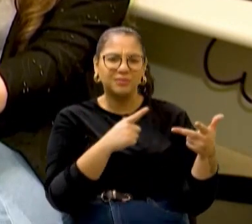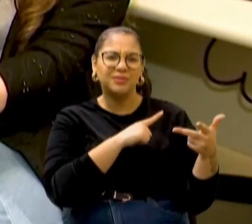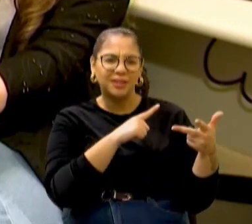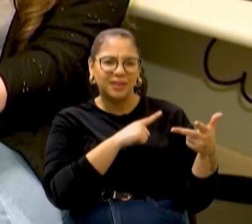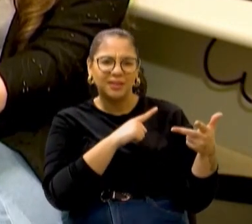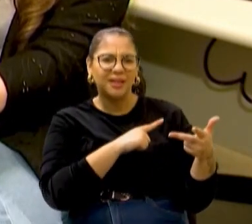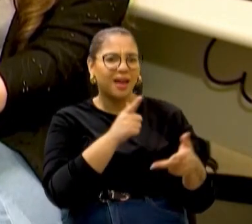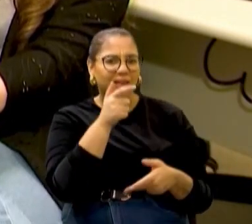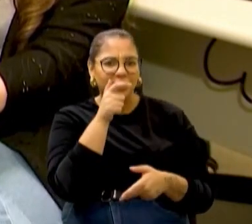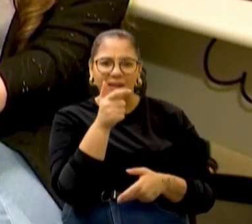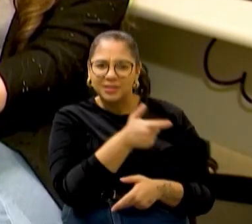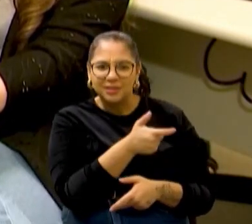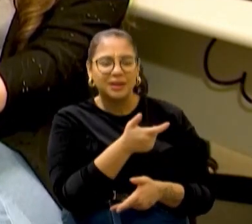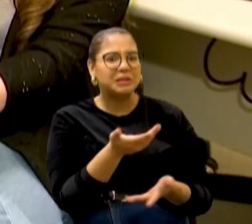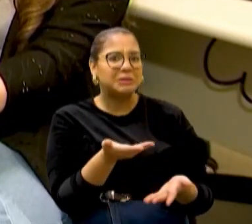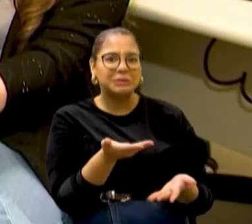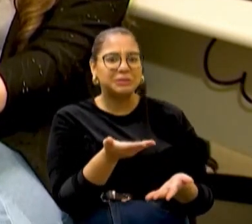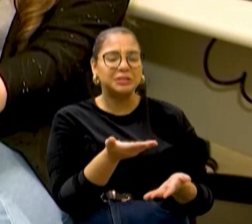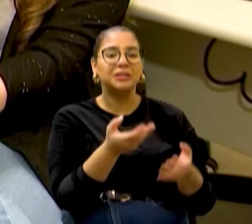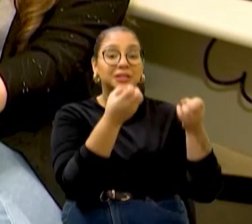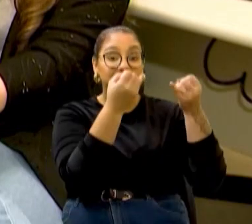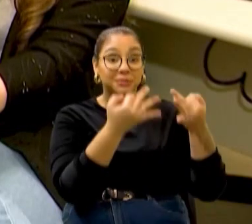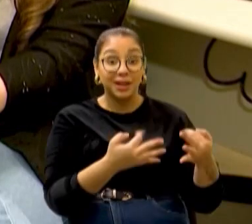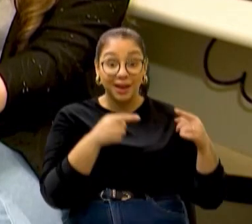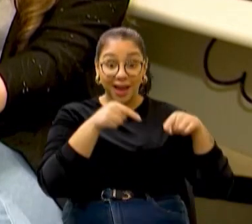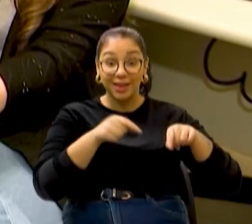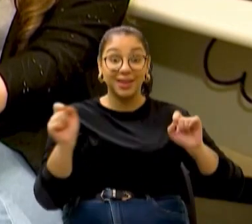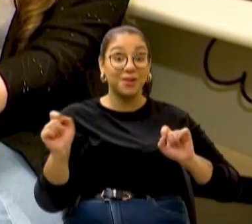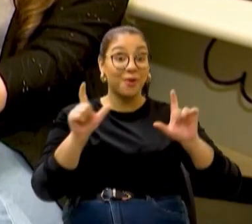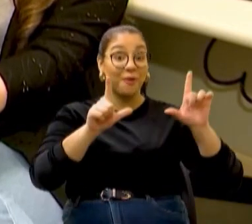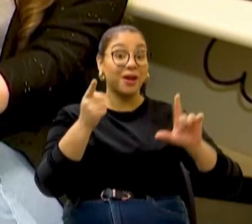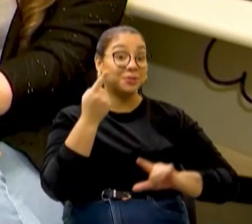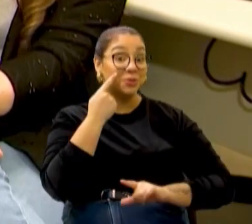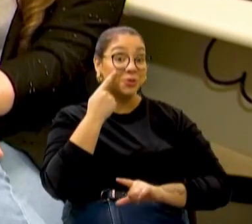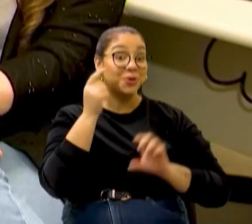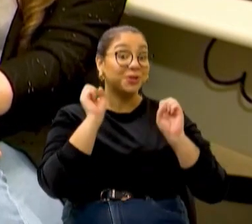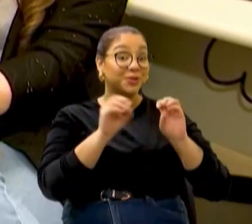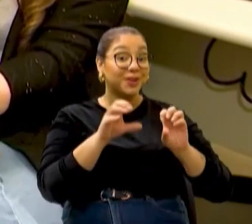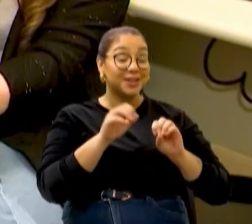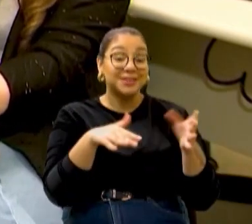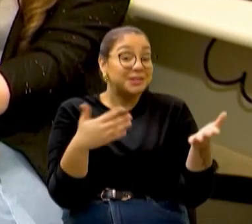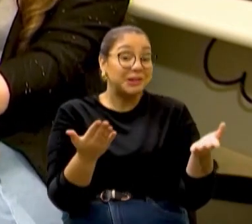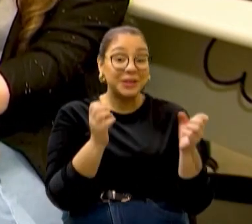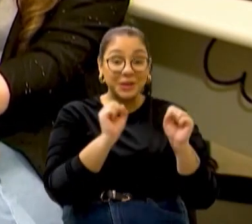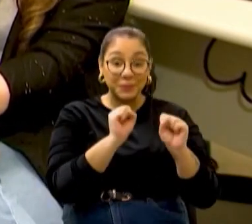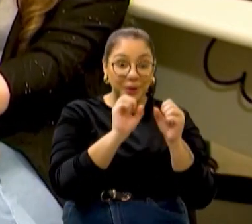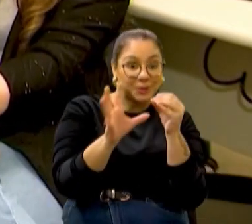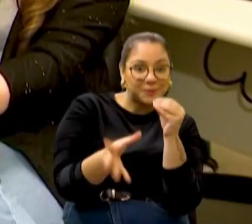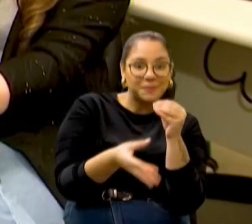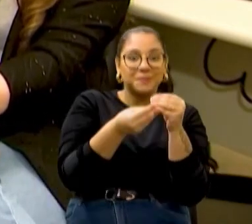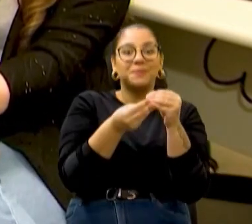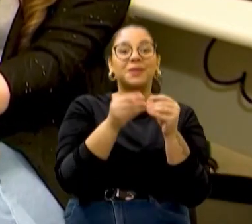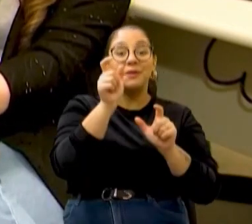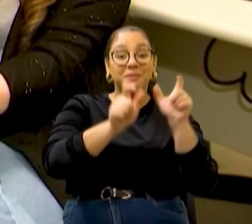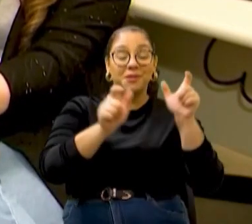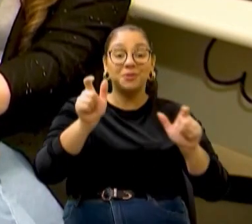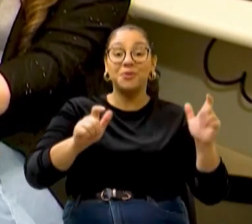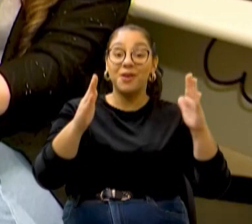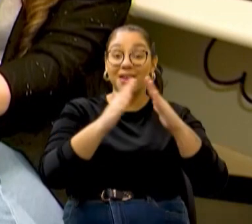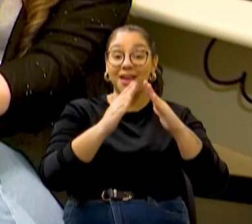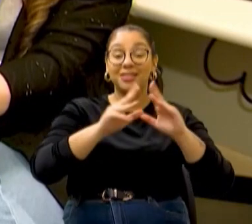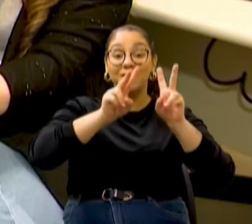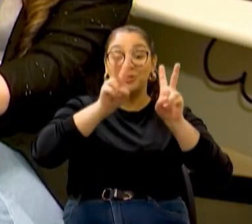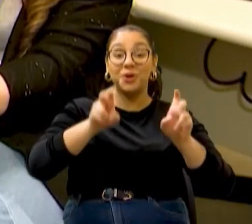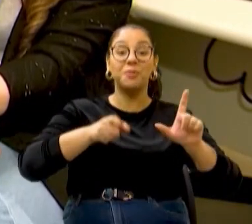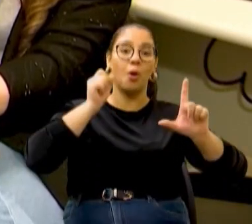é mais alguma coisa Raquel que você acha interessante falar aqui no quadro de olho na educação que que você poderia